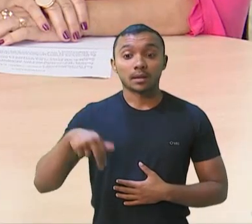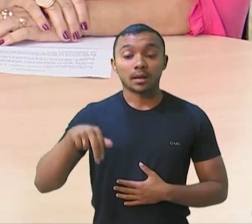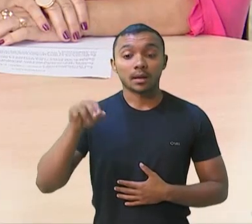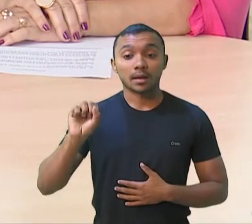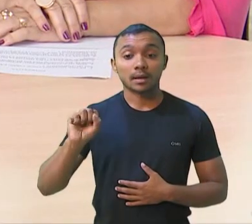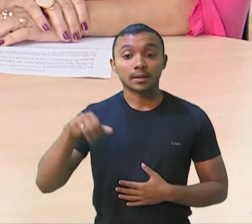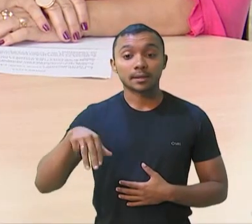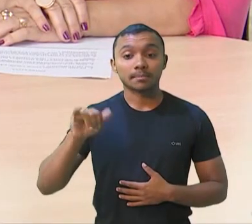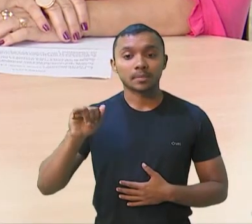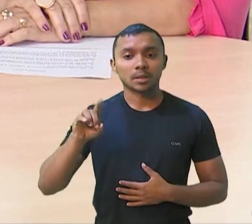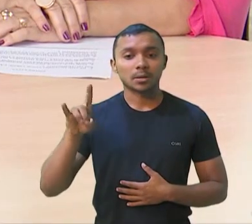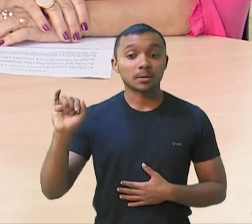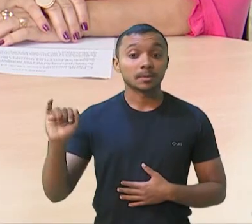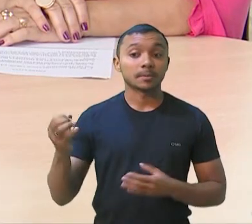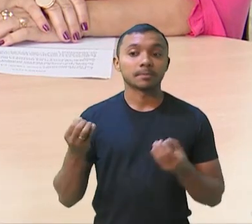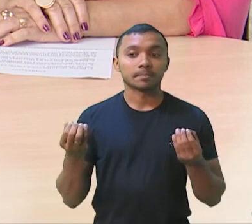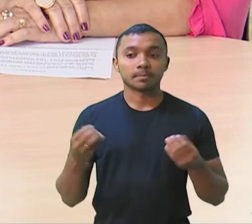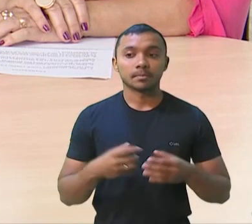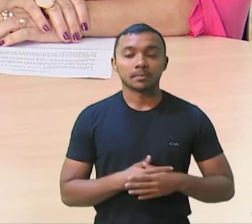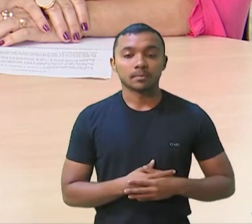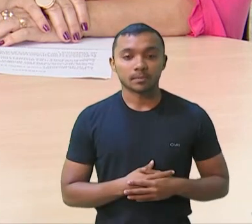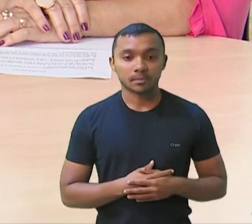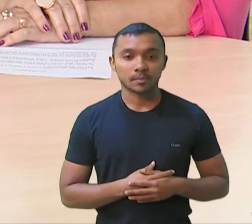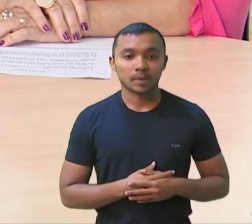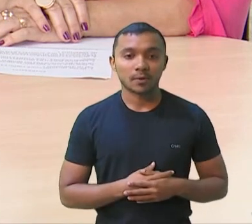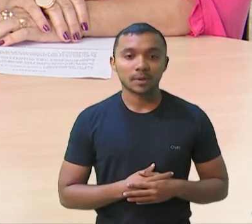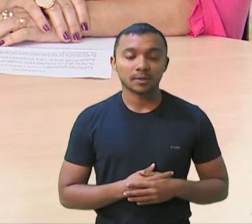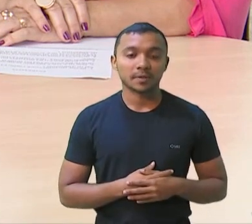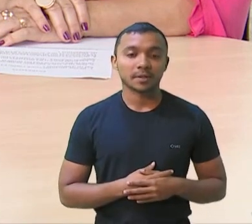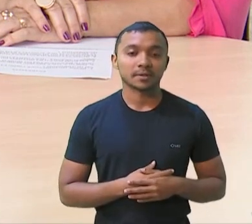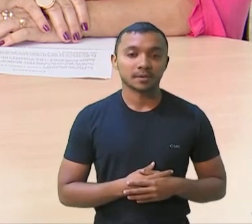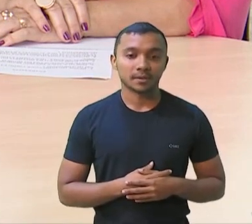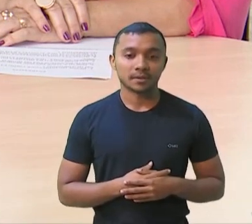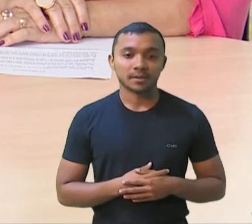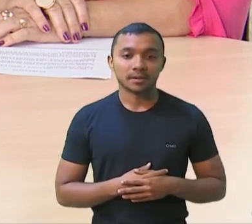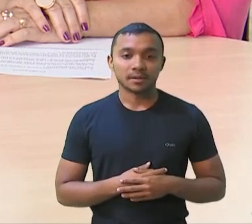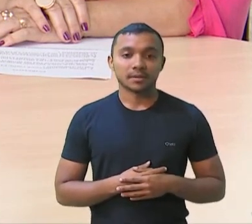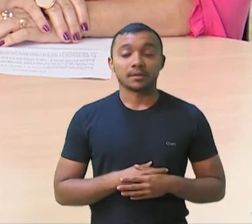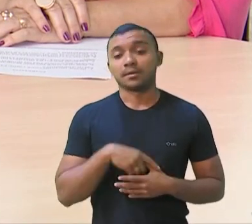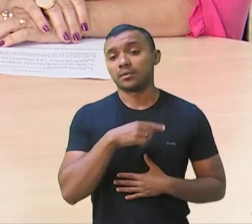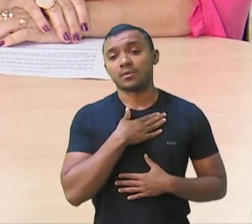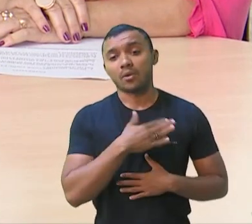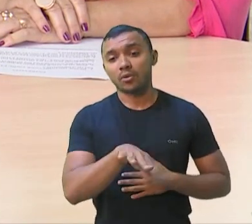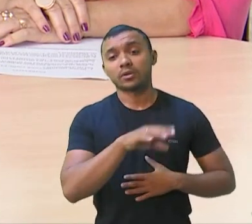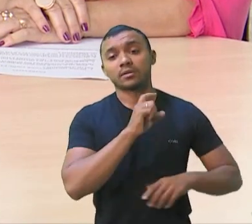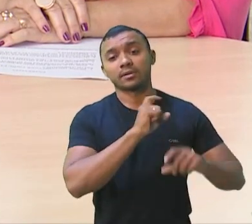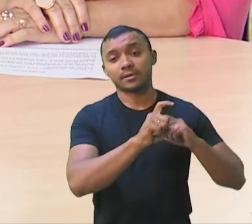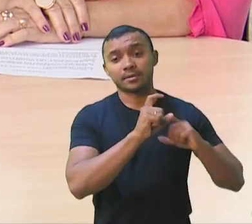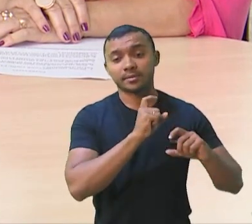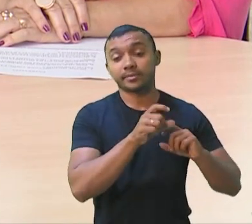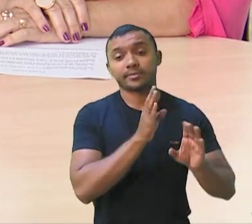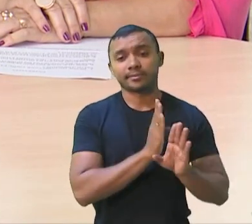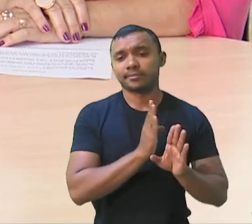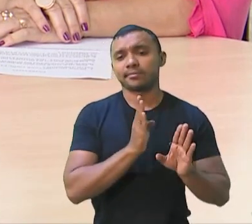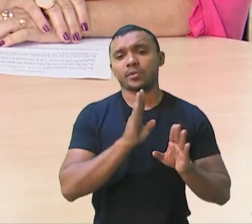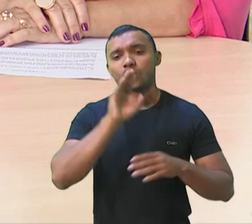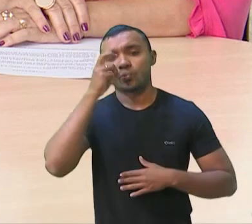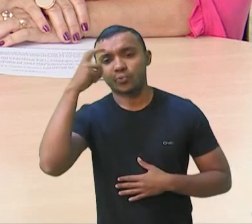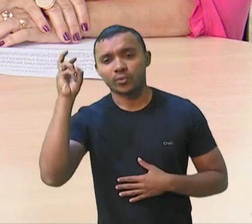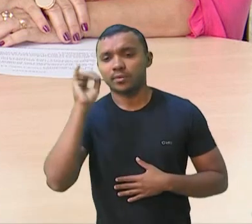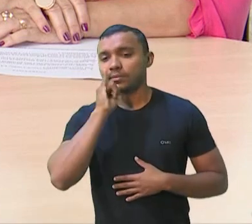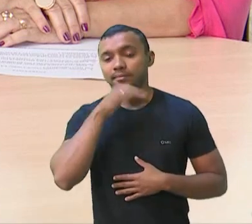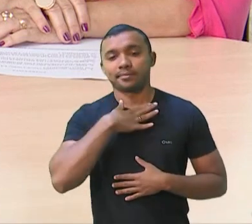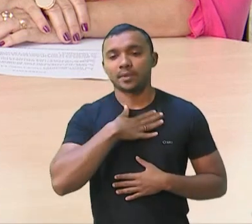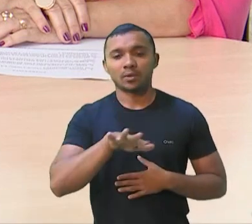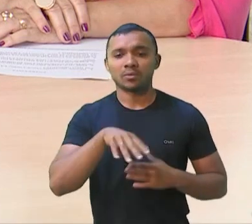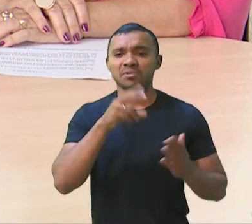Porque vamos dizer que você não gosta de quadrinhos, né? Você não gosta de quadrinhos por algum motivo cultural, você não aprendeu a